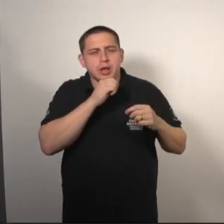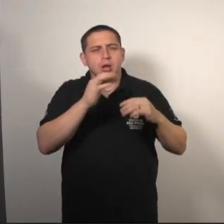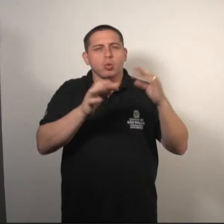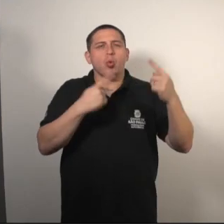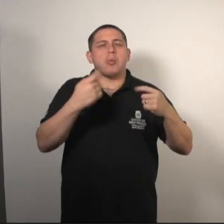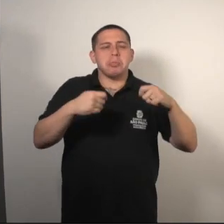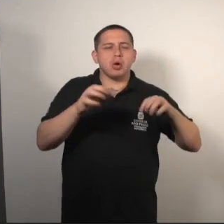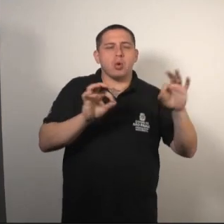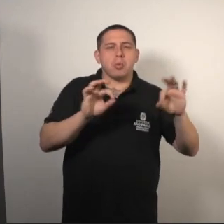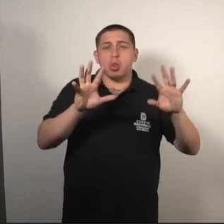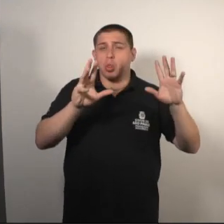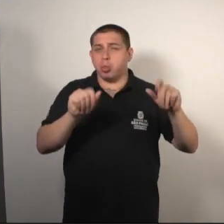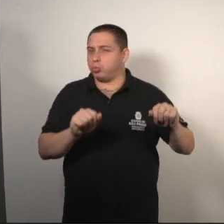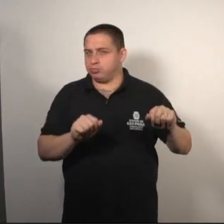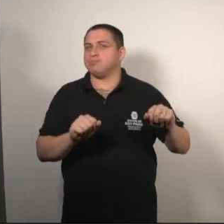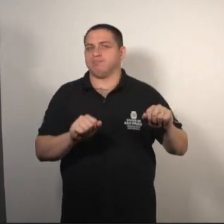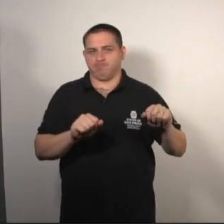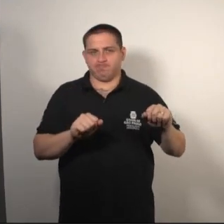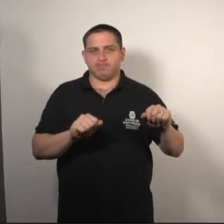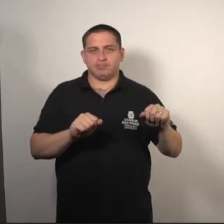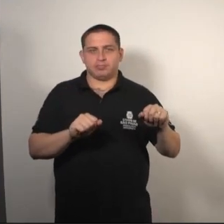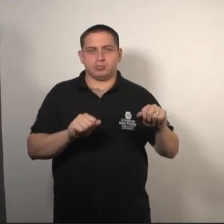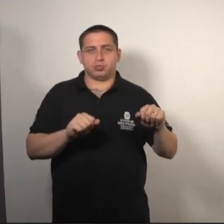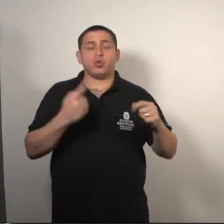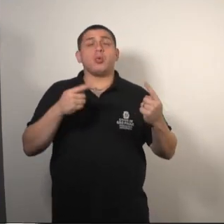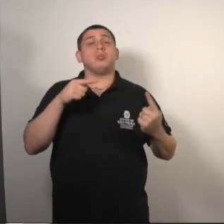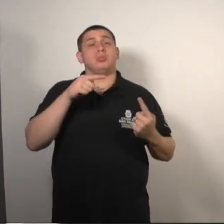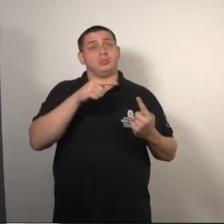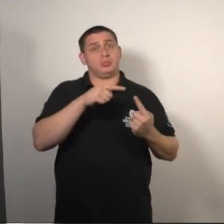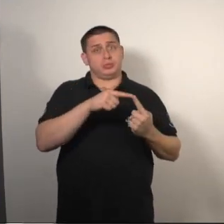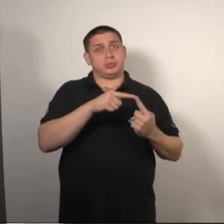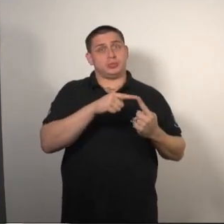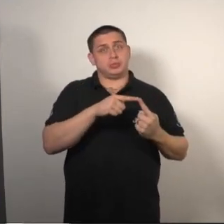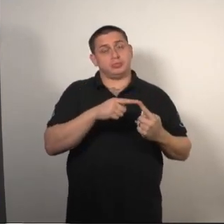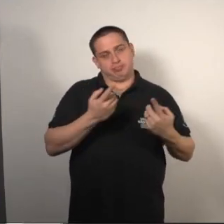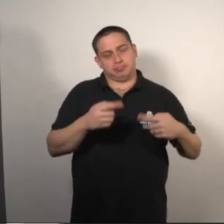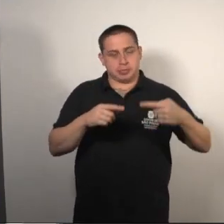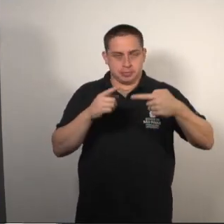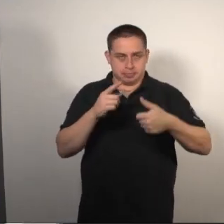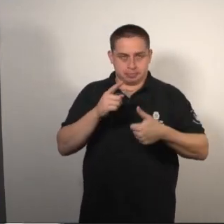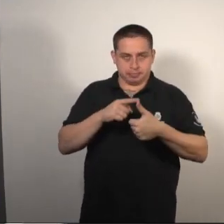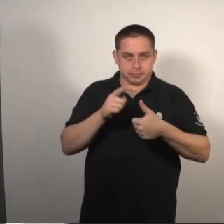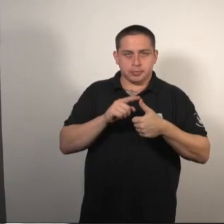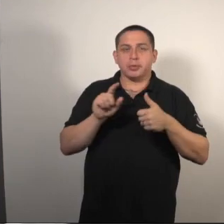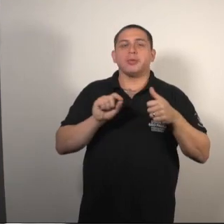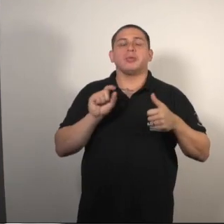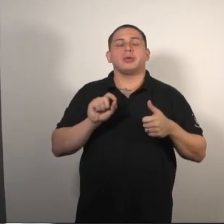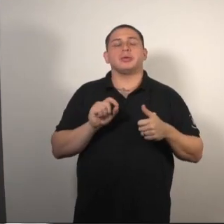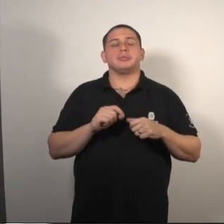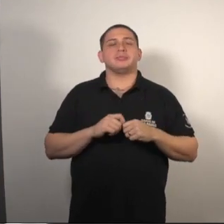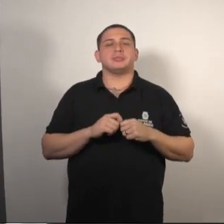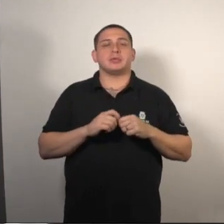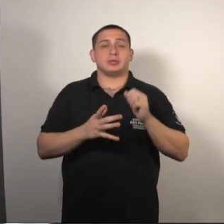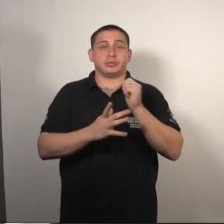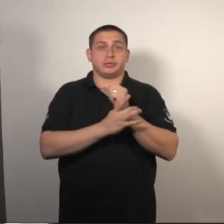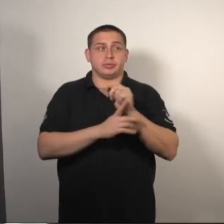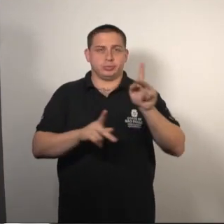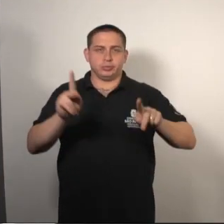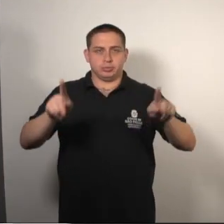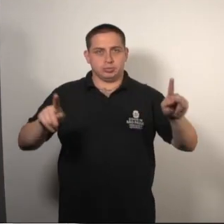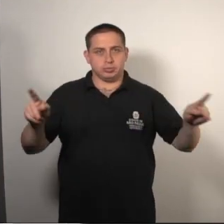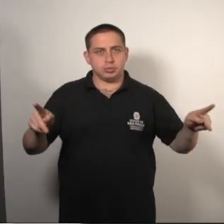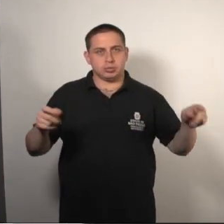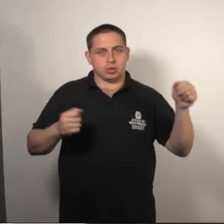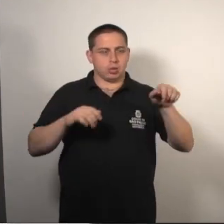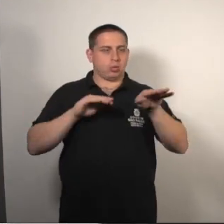cidade. Os principais objetivos do programa, primeiro, sem dúvida, garantir a segurança da população, né?